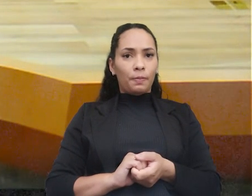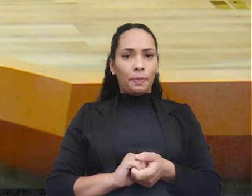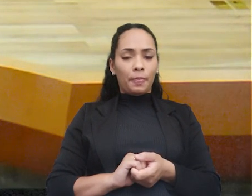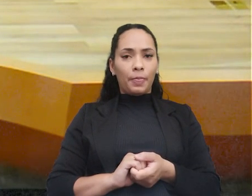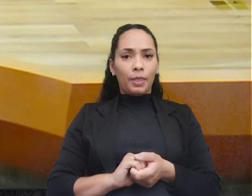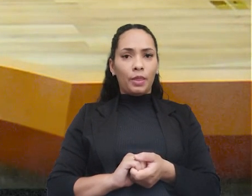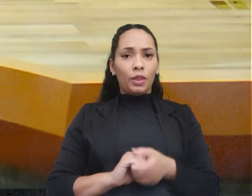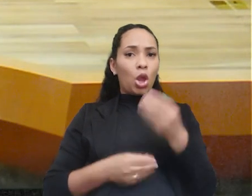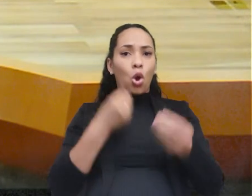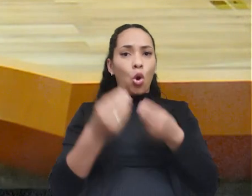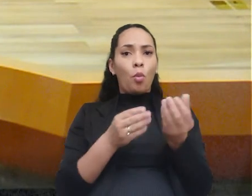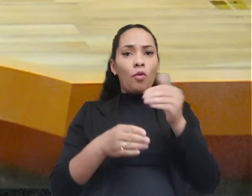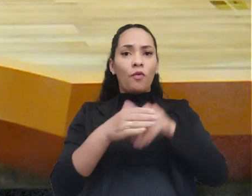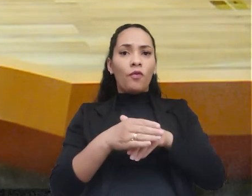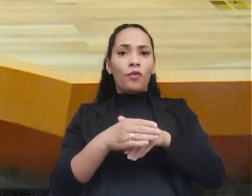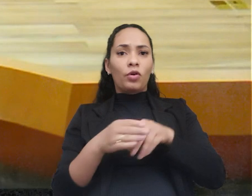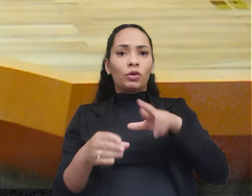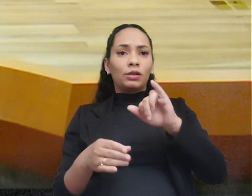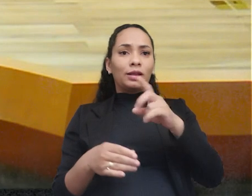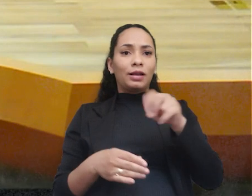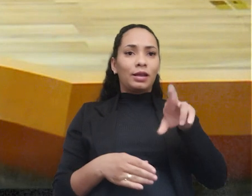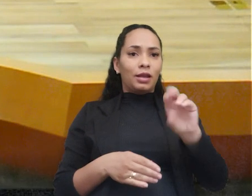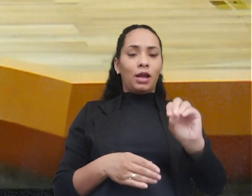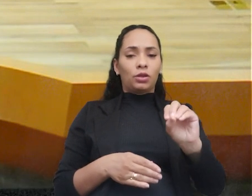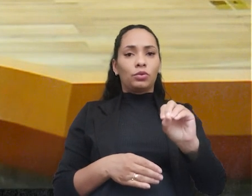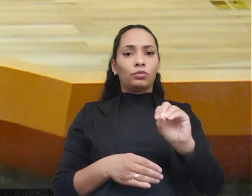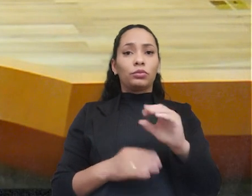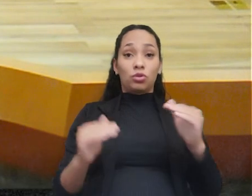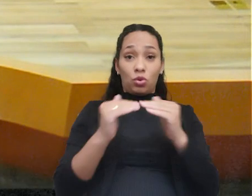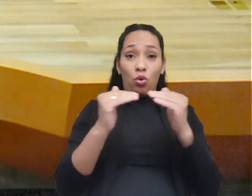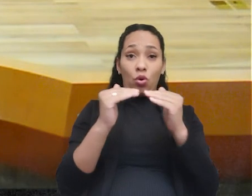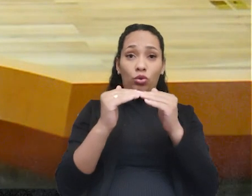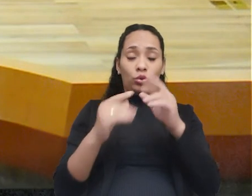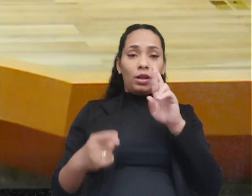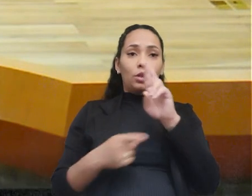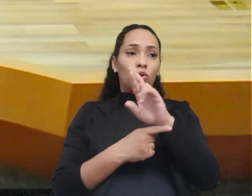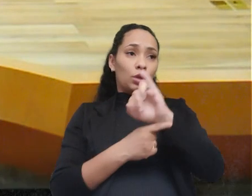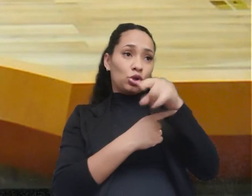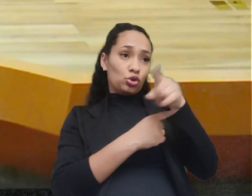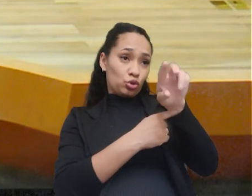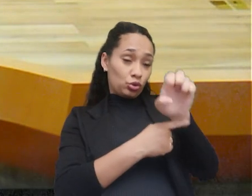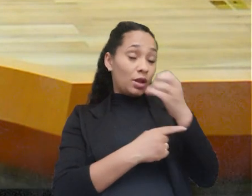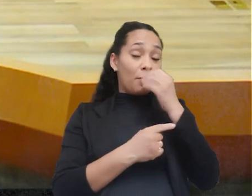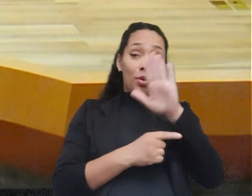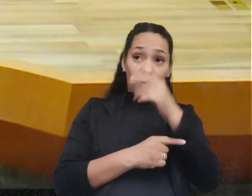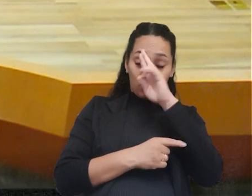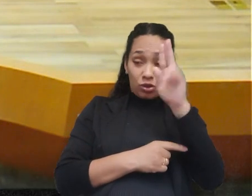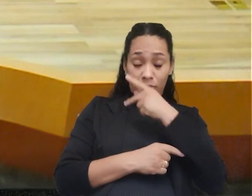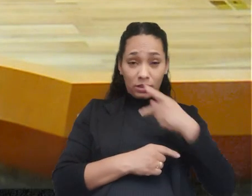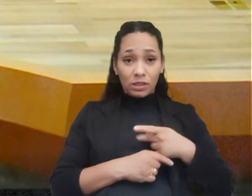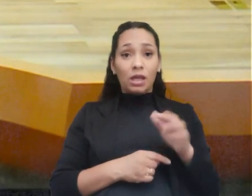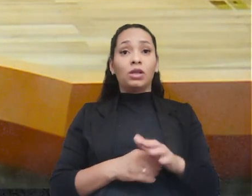Feito. Como vota, doutor Ricardo? Relatora, presidente. Doutor José Eduardo. Boa tarde, senhor presidente. Saudando